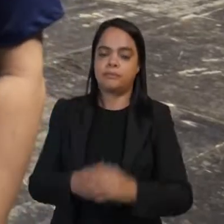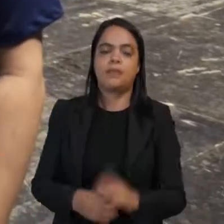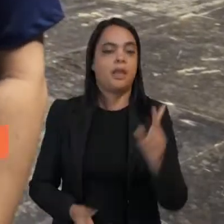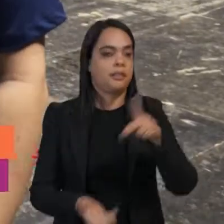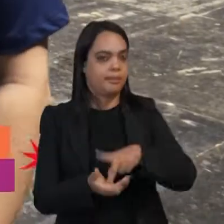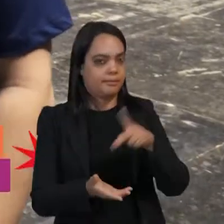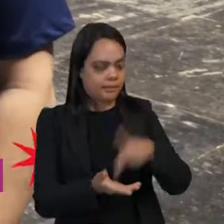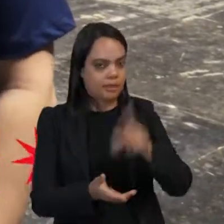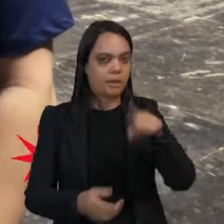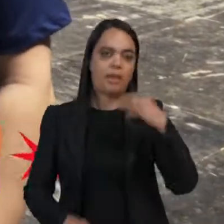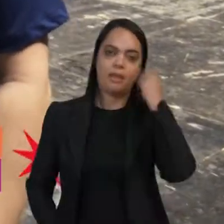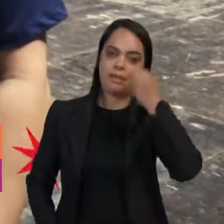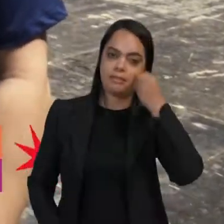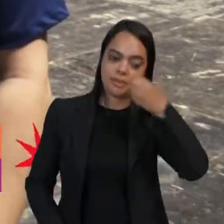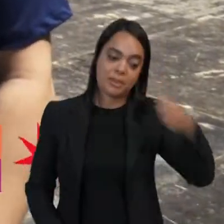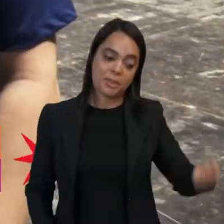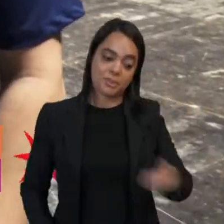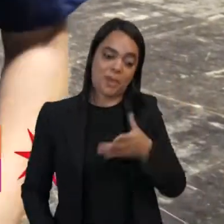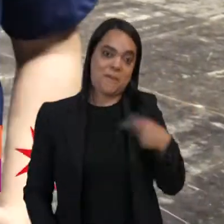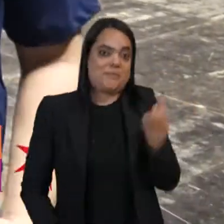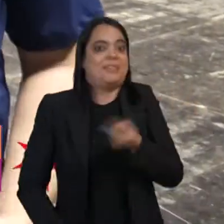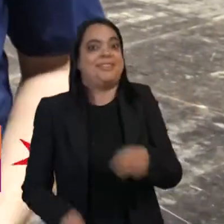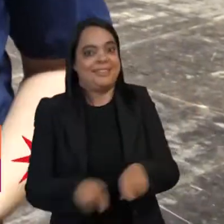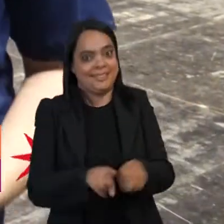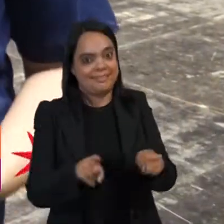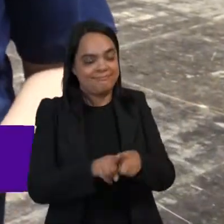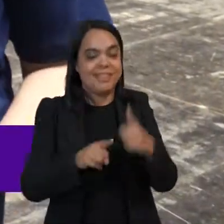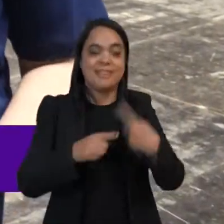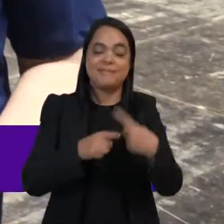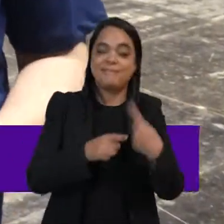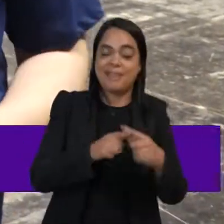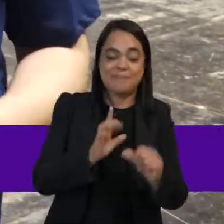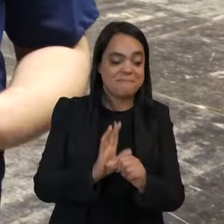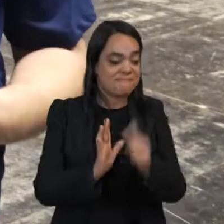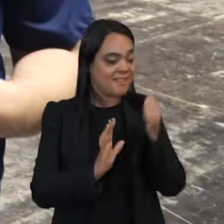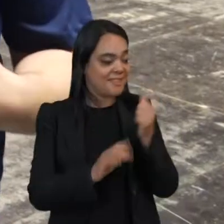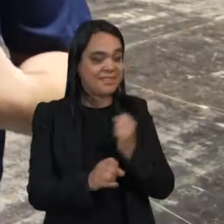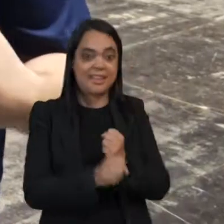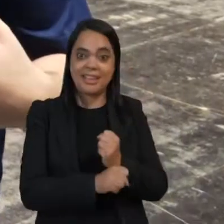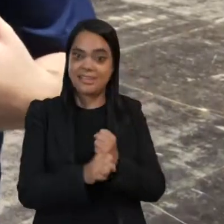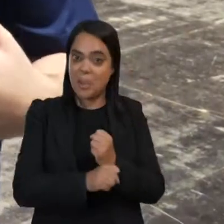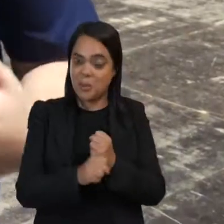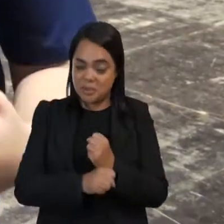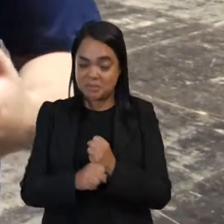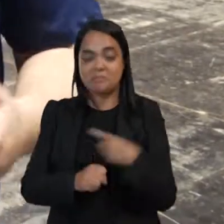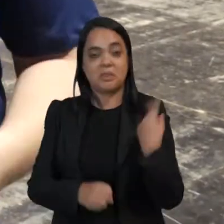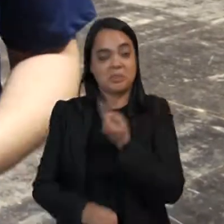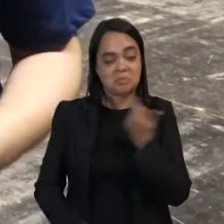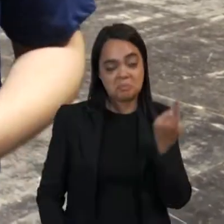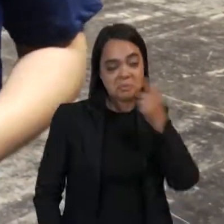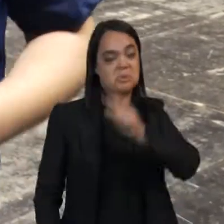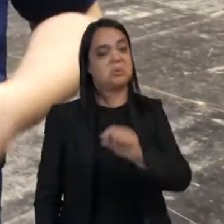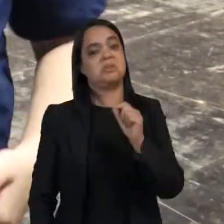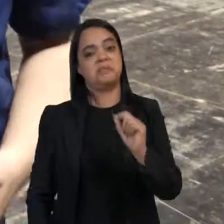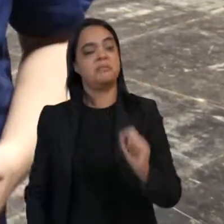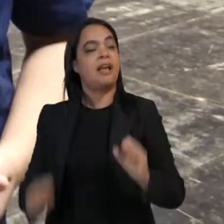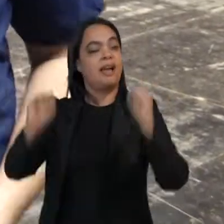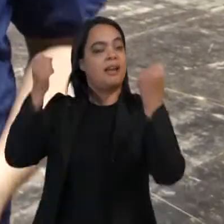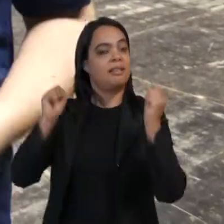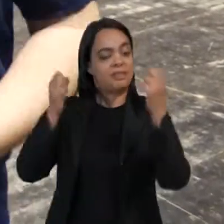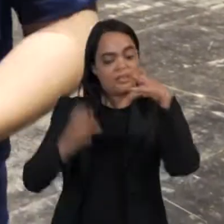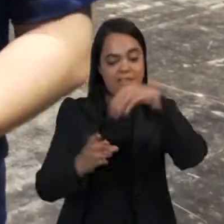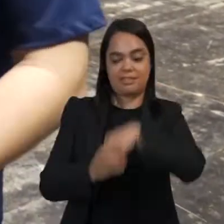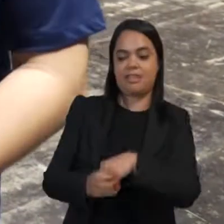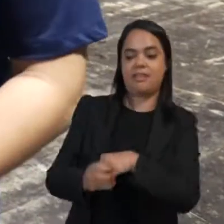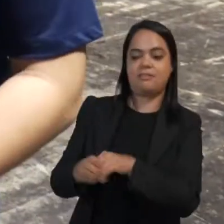na verdade, essa é uma experiência muito nova até pra gente, porque esse é o primeiro ano que a gente conseguiu colocar as